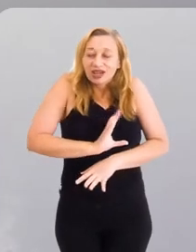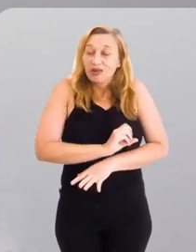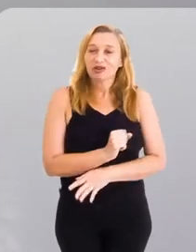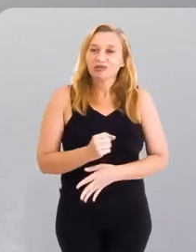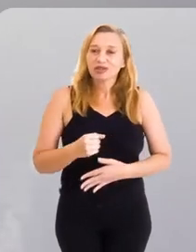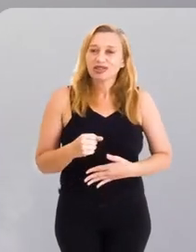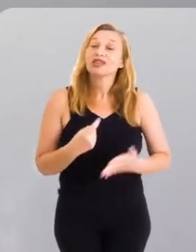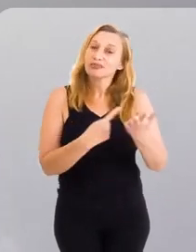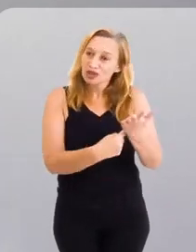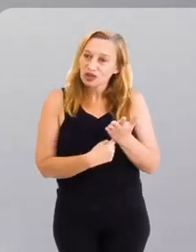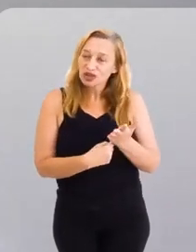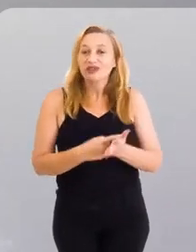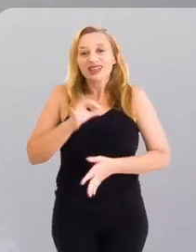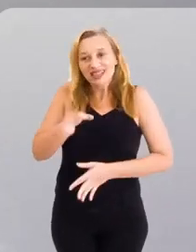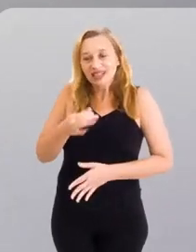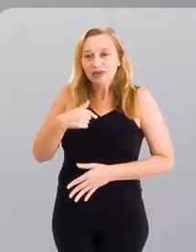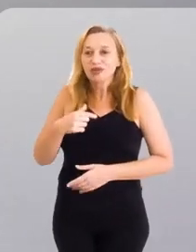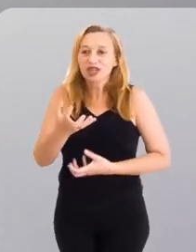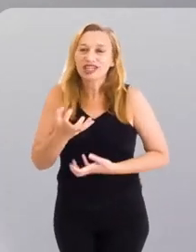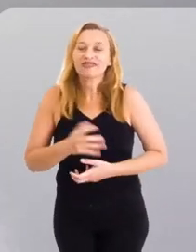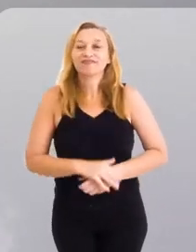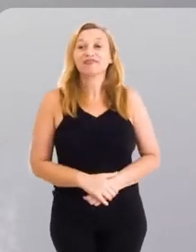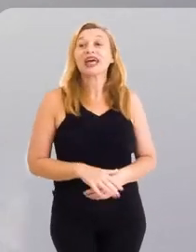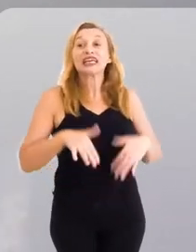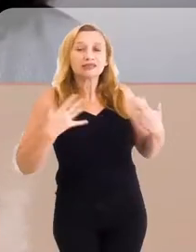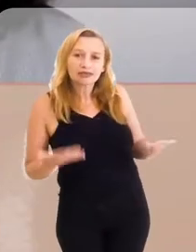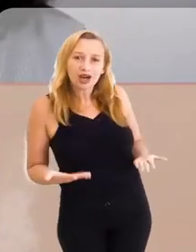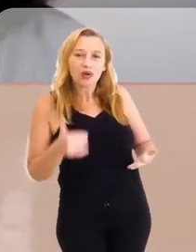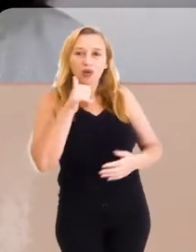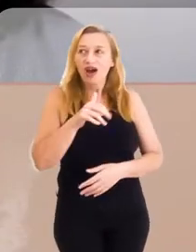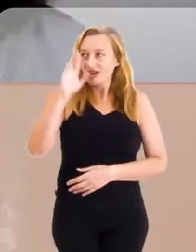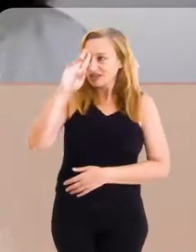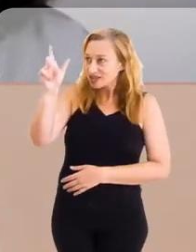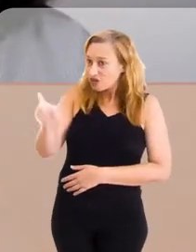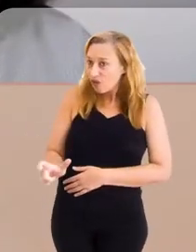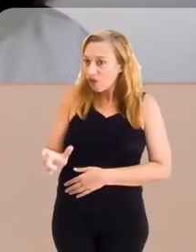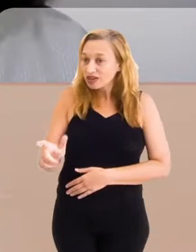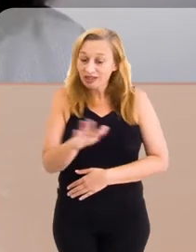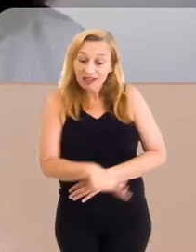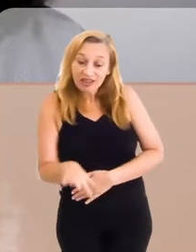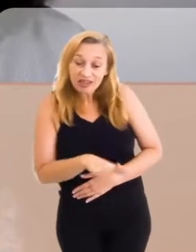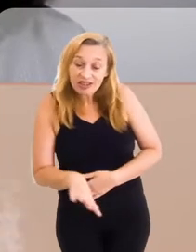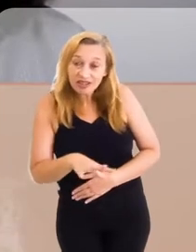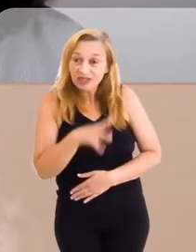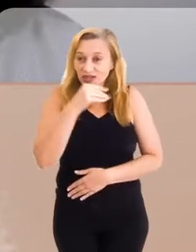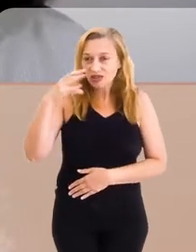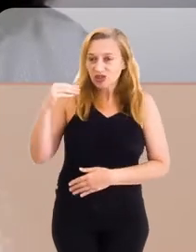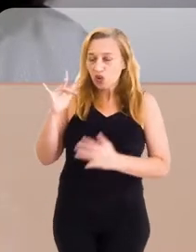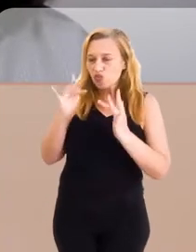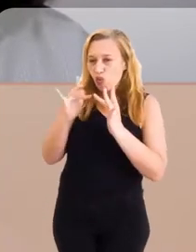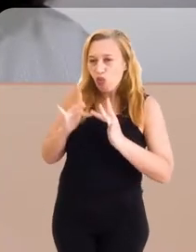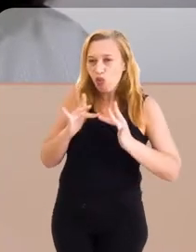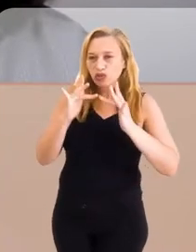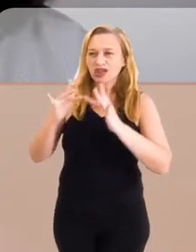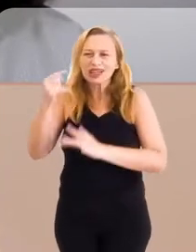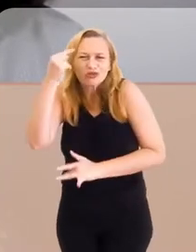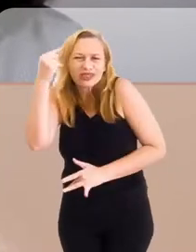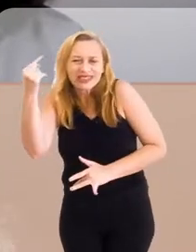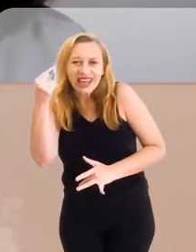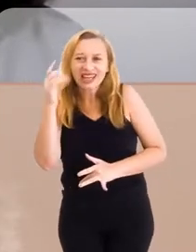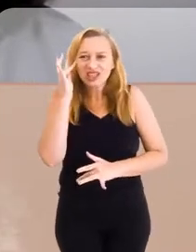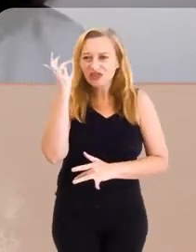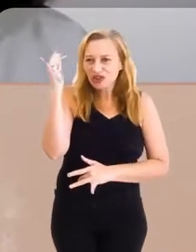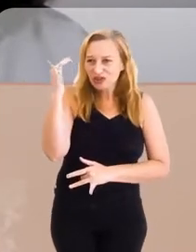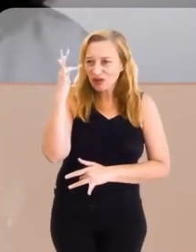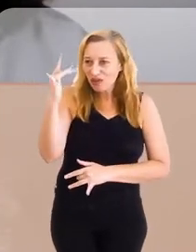preencheu muito, com certeza era exatamente o que eu procurava. Então, a senhora teve, na infância e na adolescência, um